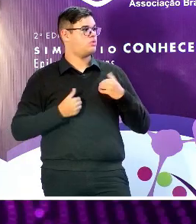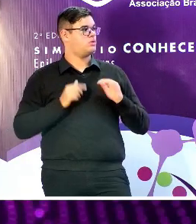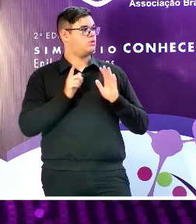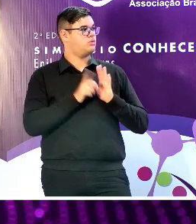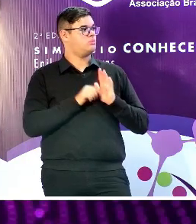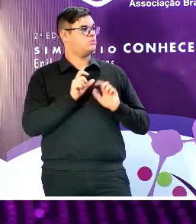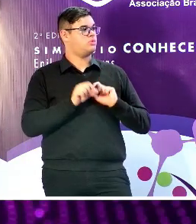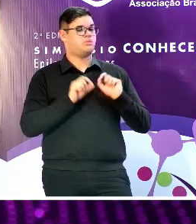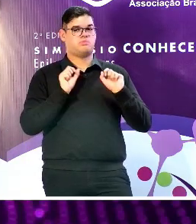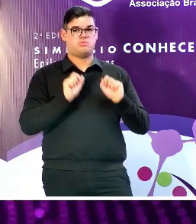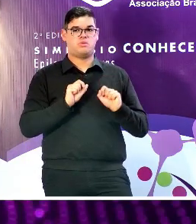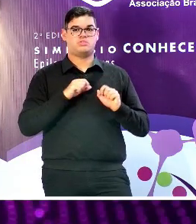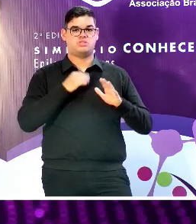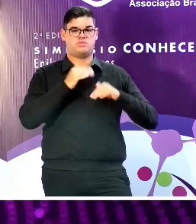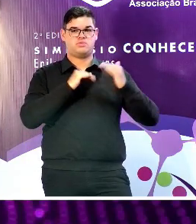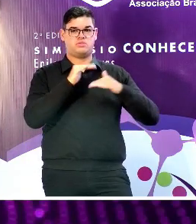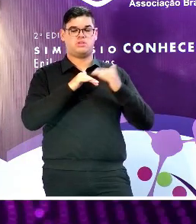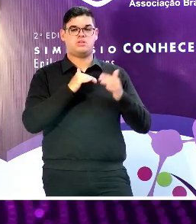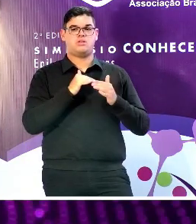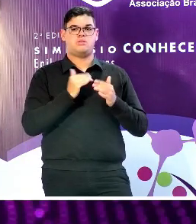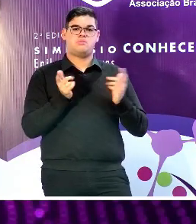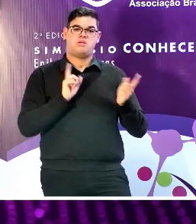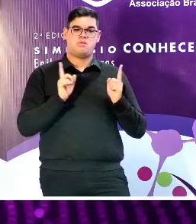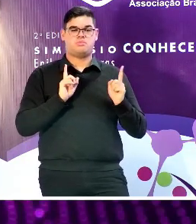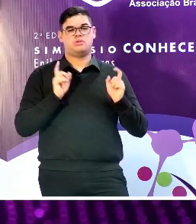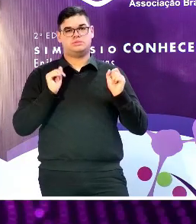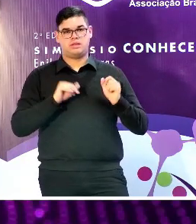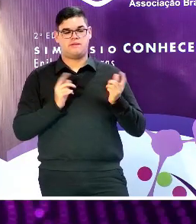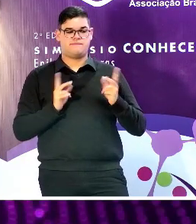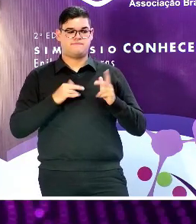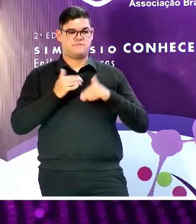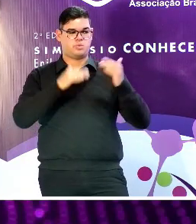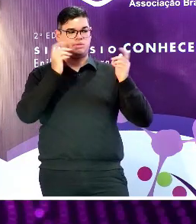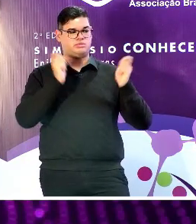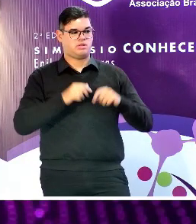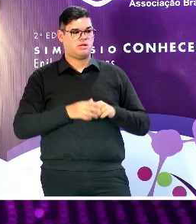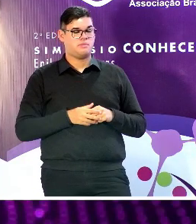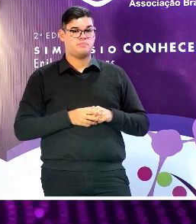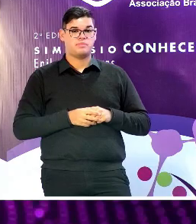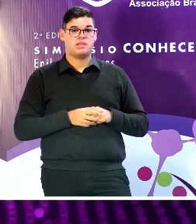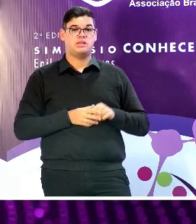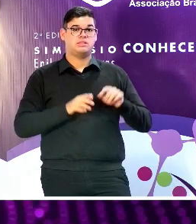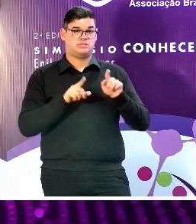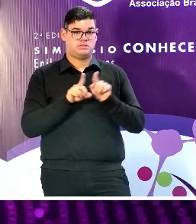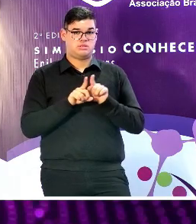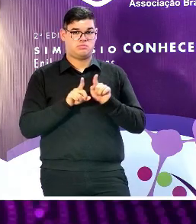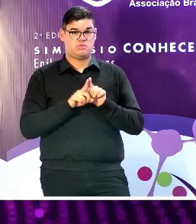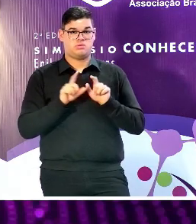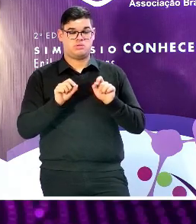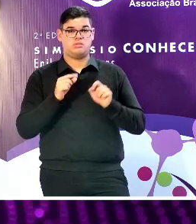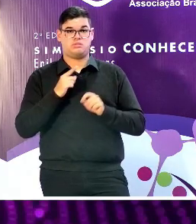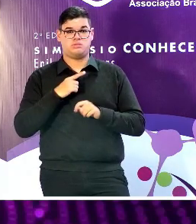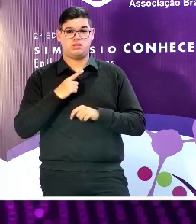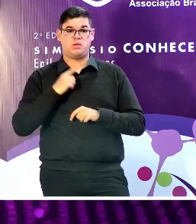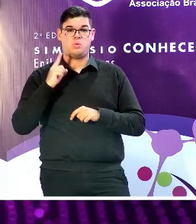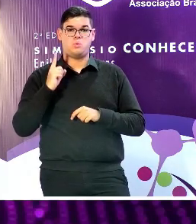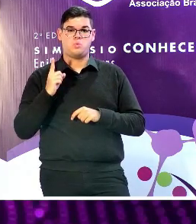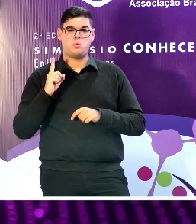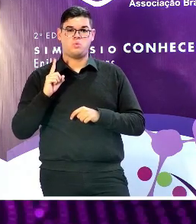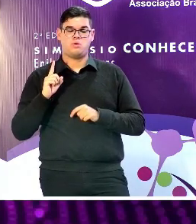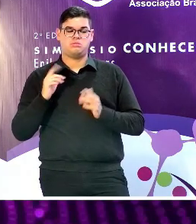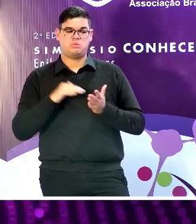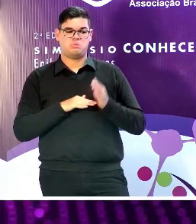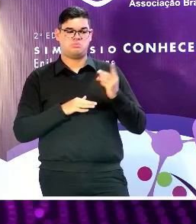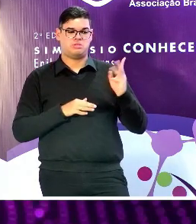depois pode evoluir para ambos os lados, né? E ela tem uma prevalência de 1 em 1 milhão. Né?